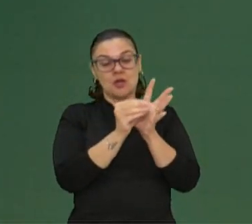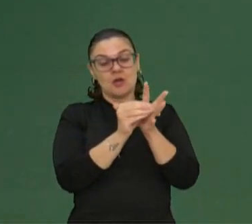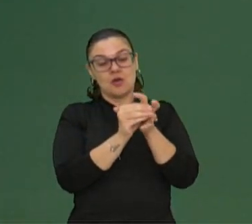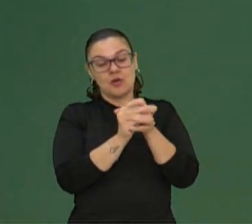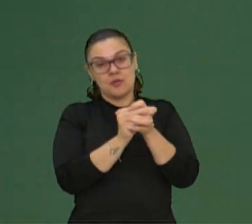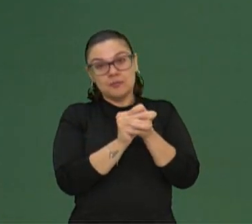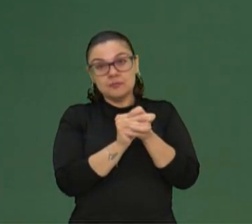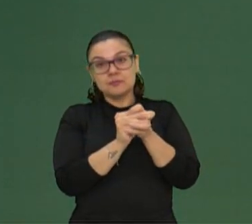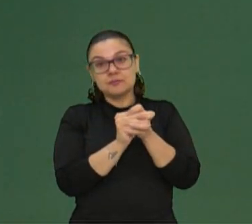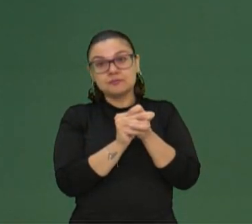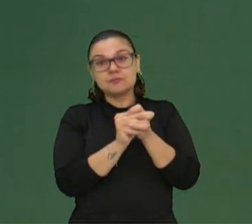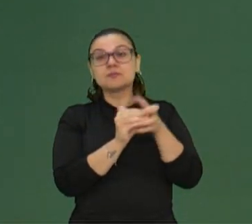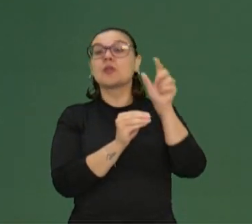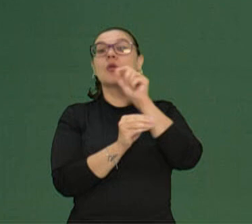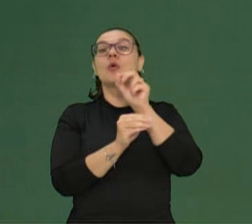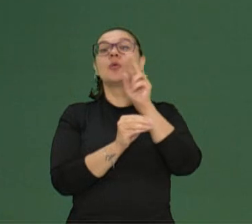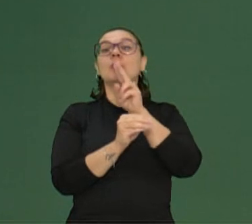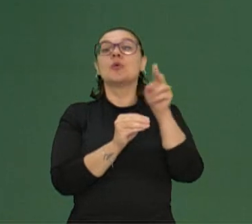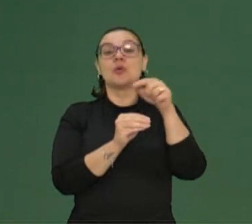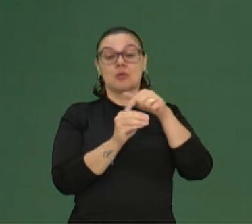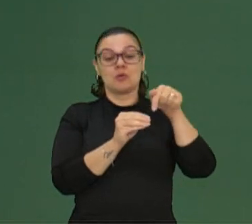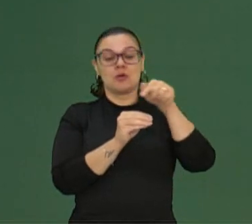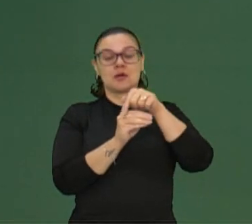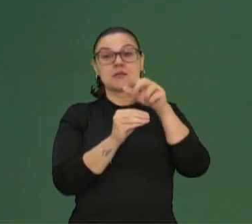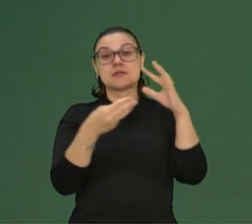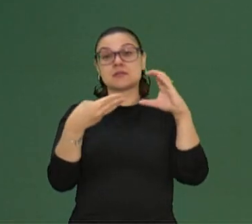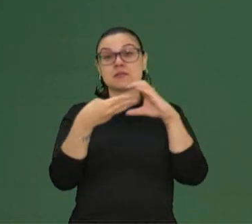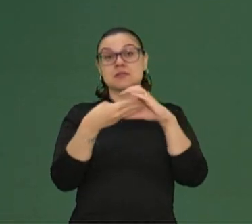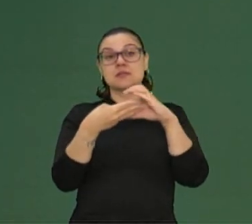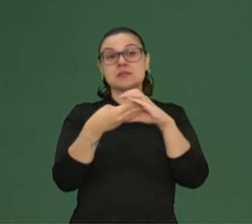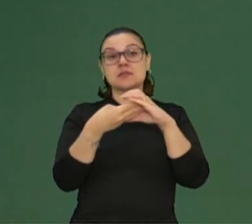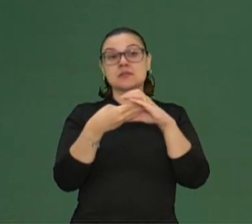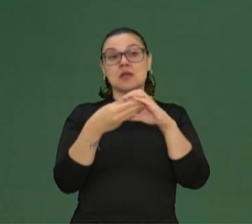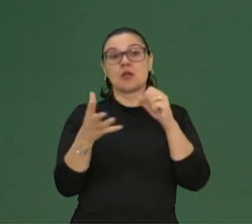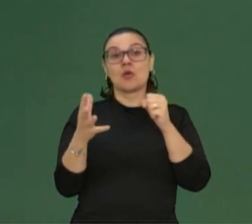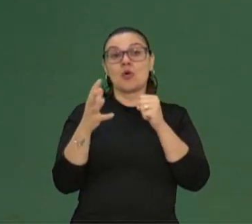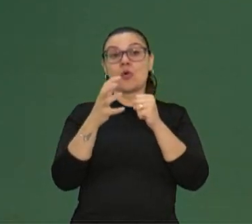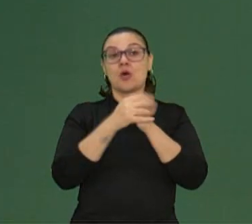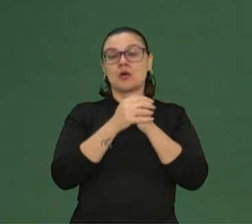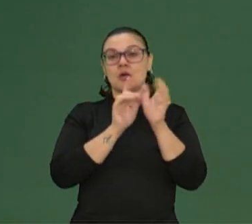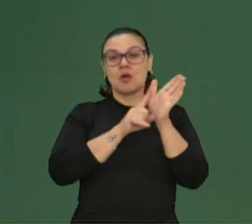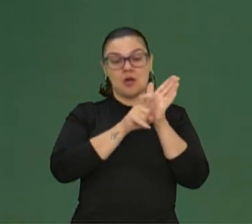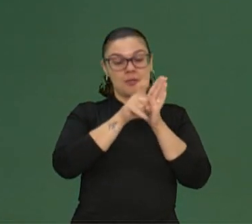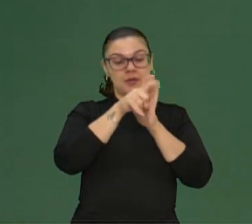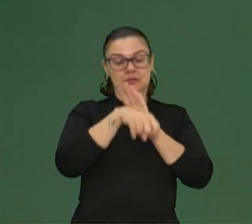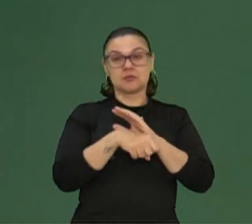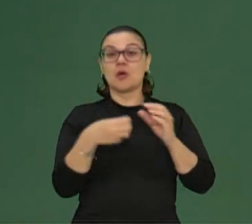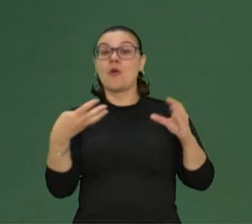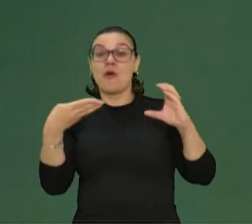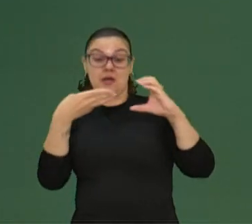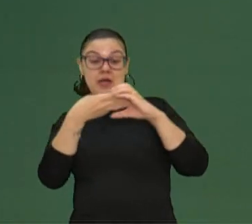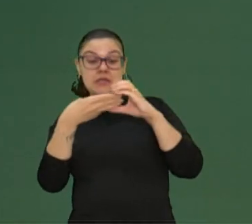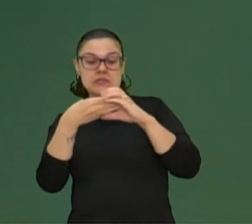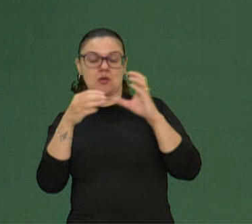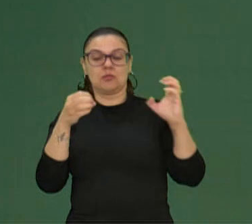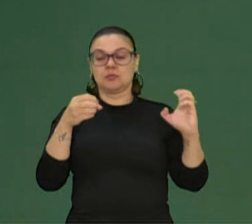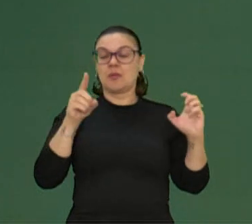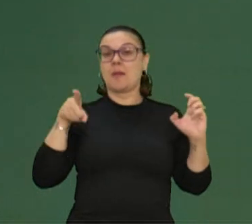chama-se fagossomo, de uma célula que englobou uma bactéria. Então, uma célula chegou e englobou uma